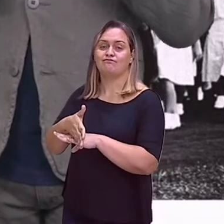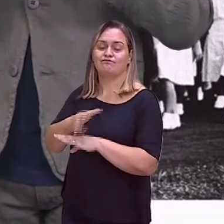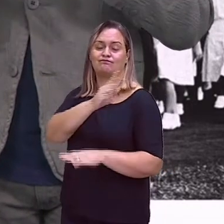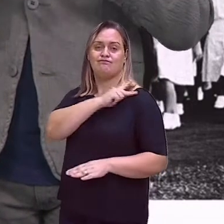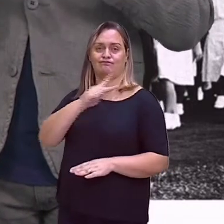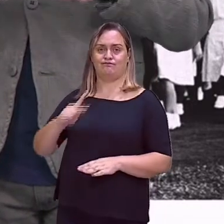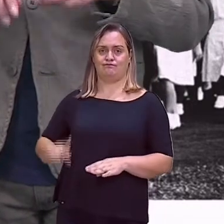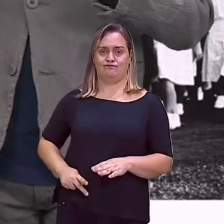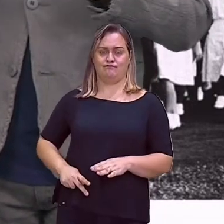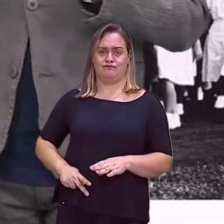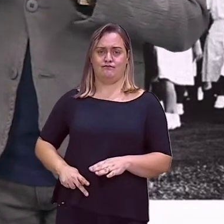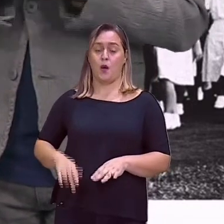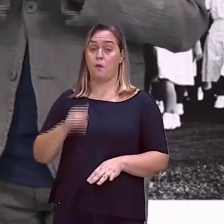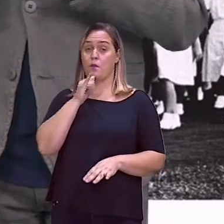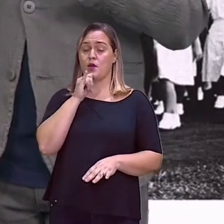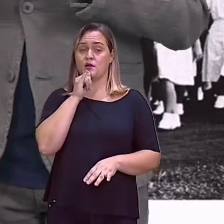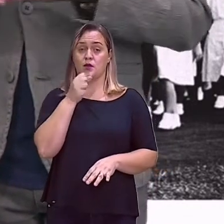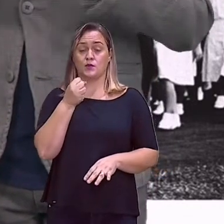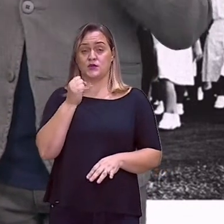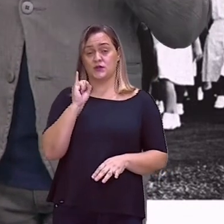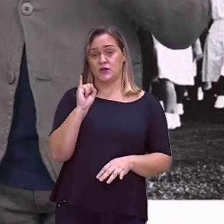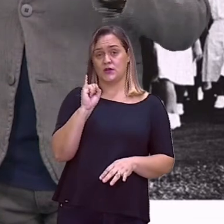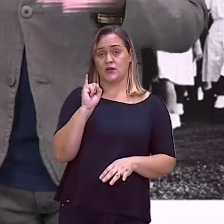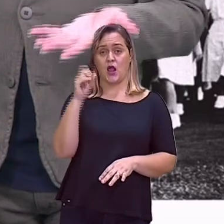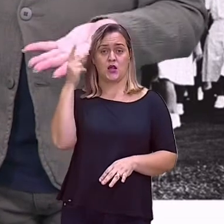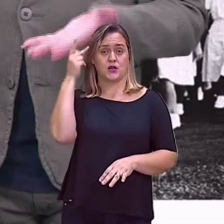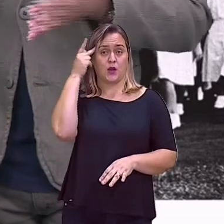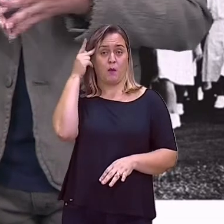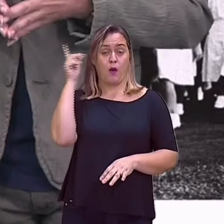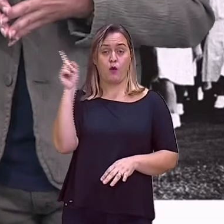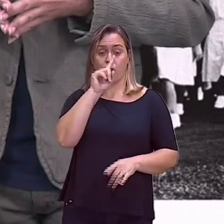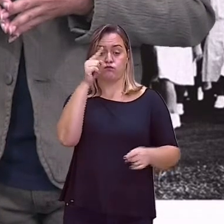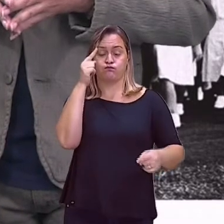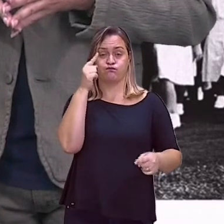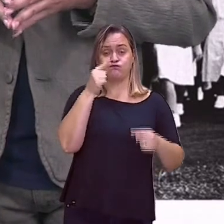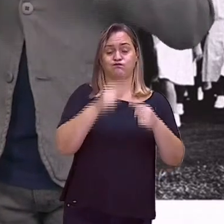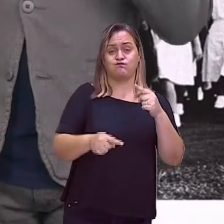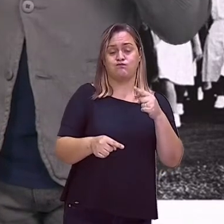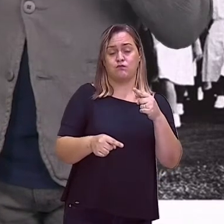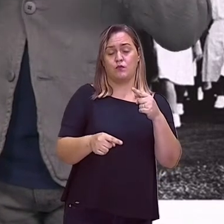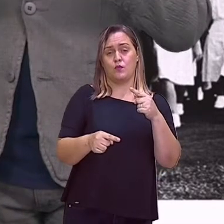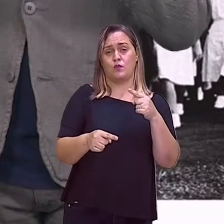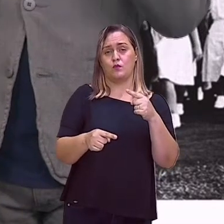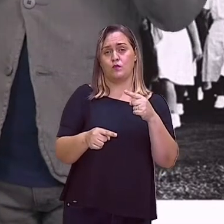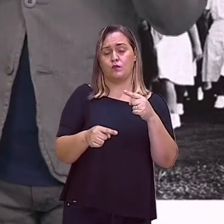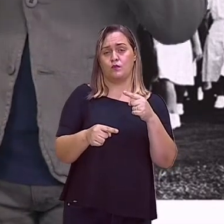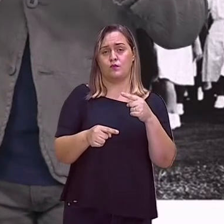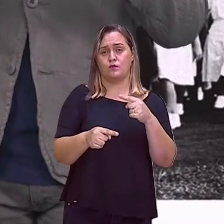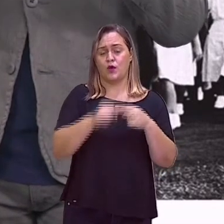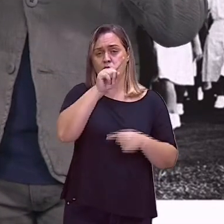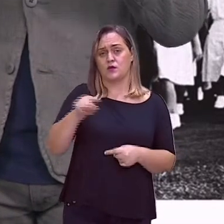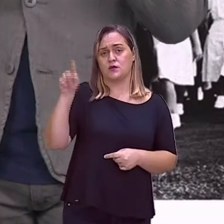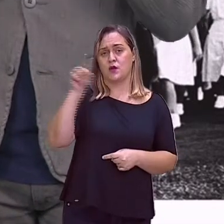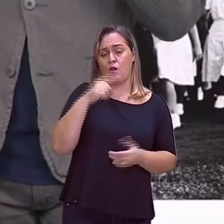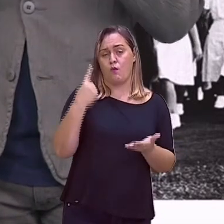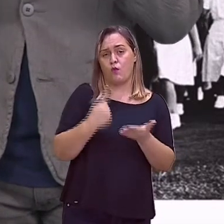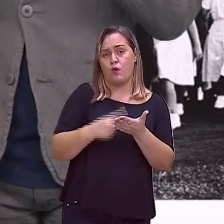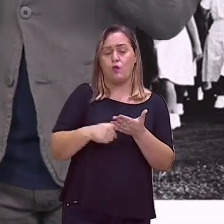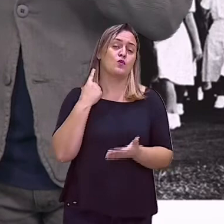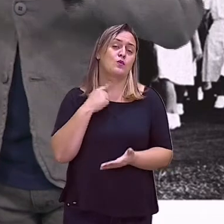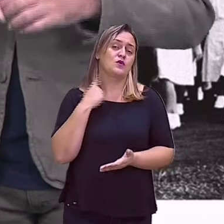não tivesse rompido com o acordo com Minas Gerais, Getúlio Vargas, naquela época,